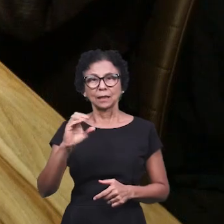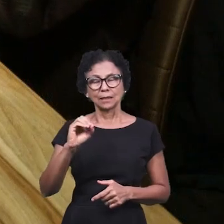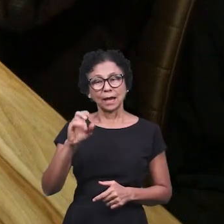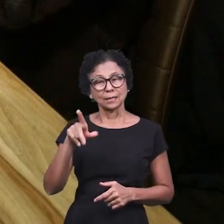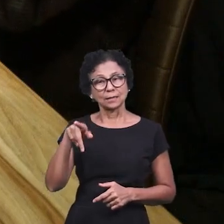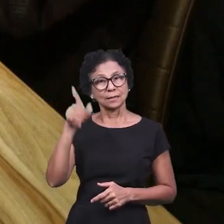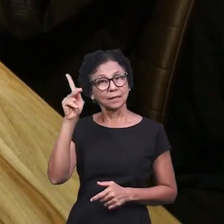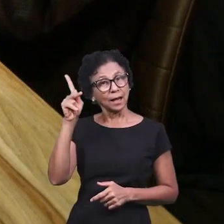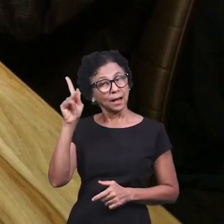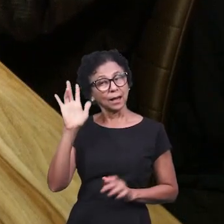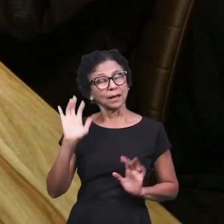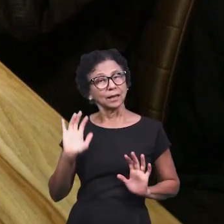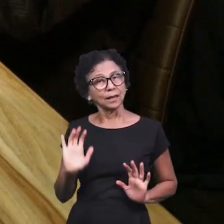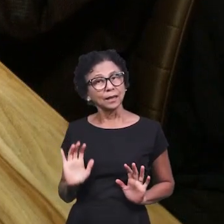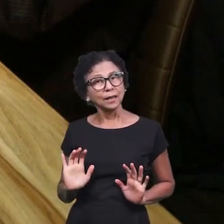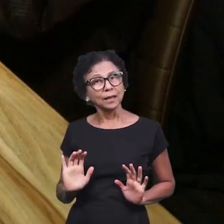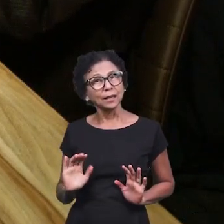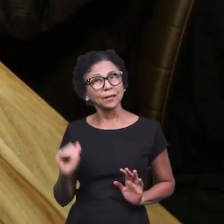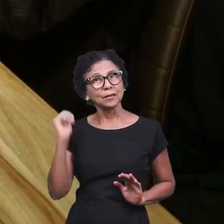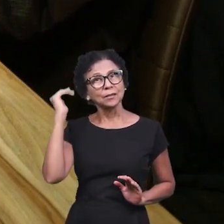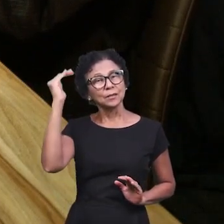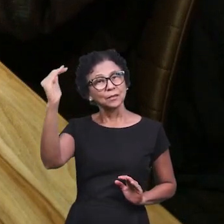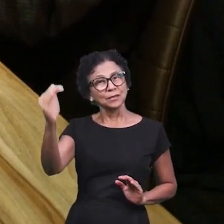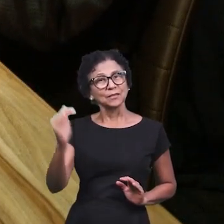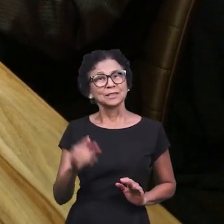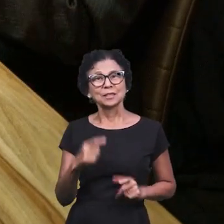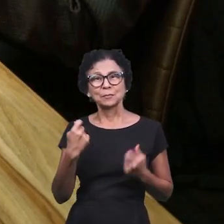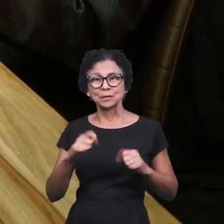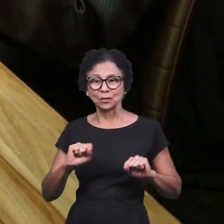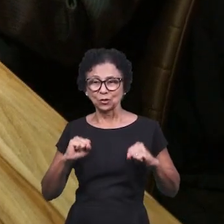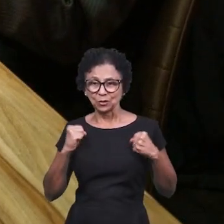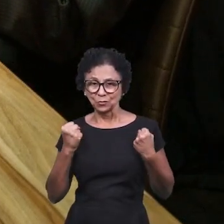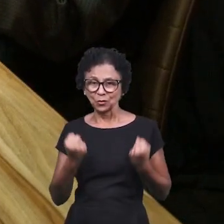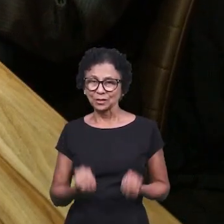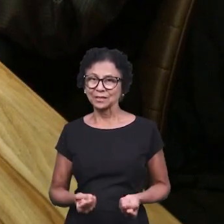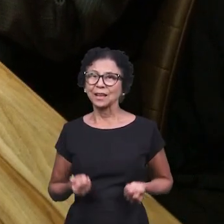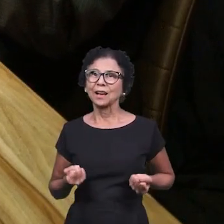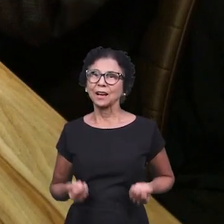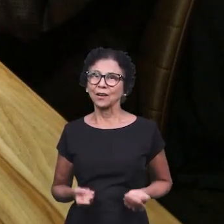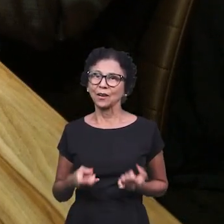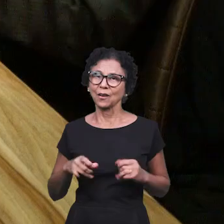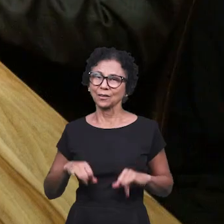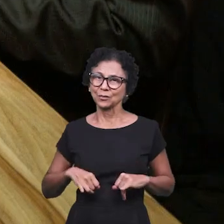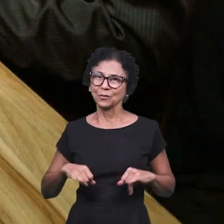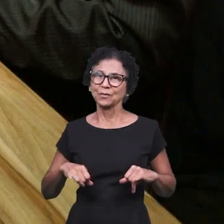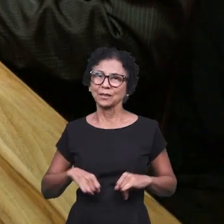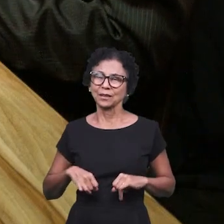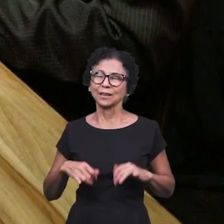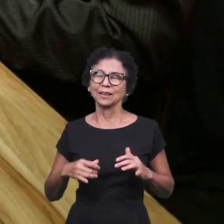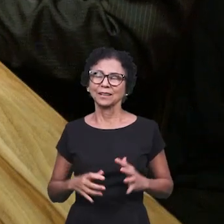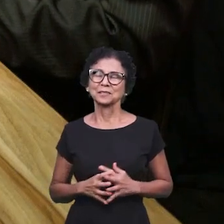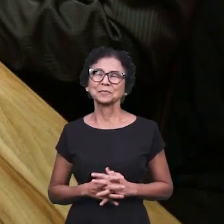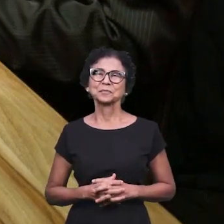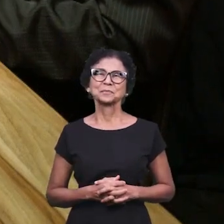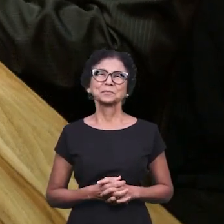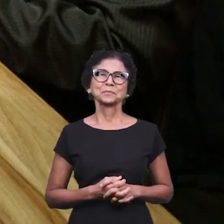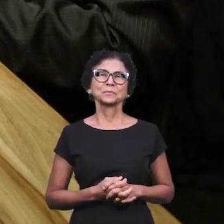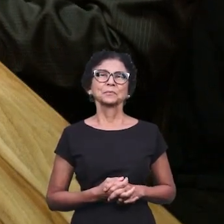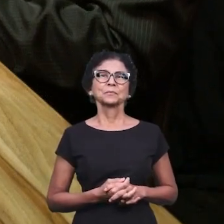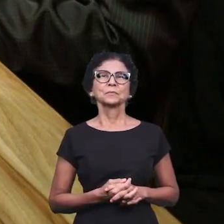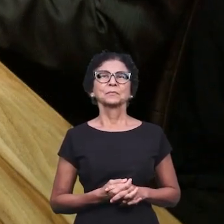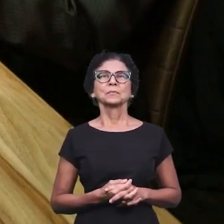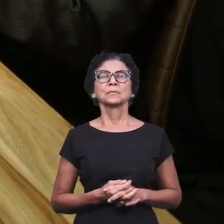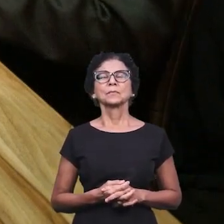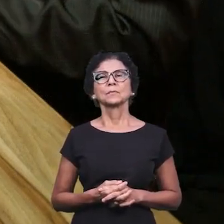concurso acima de 10K, de remuneração, né, você precisa comer tantos quilos de sal. Entendi,